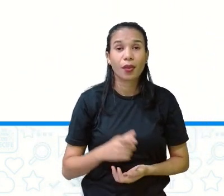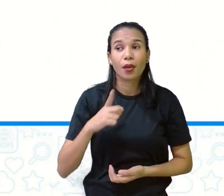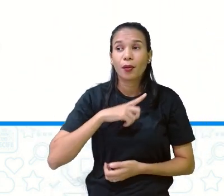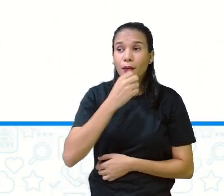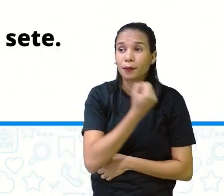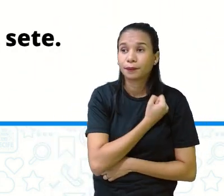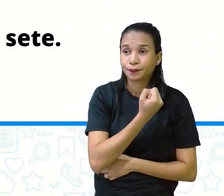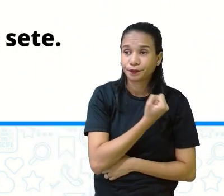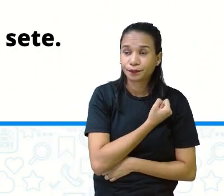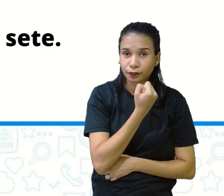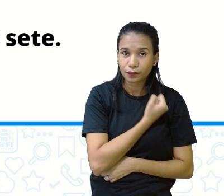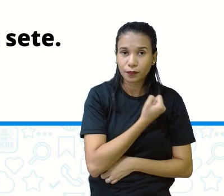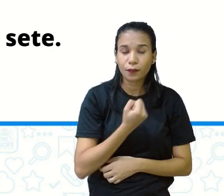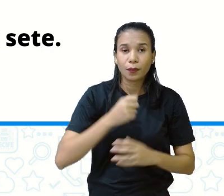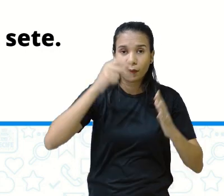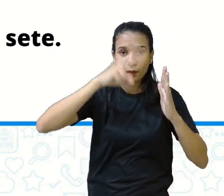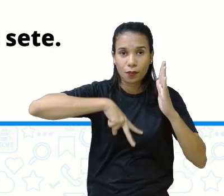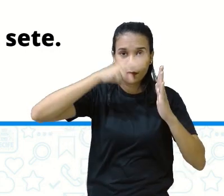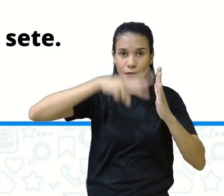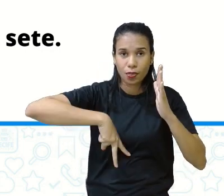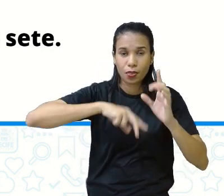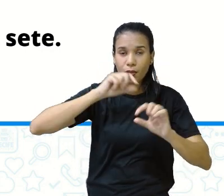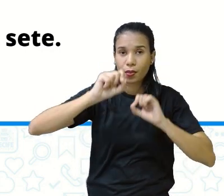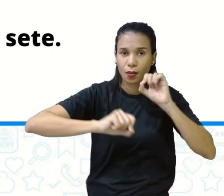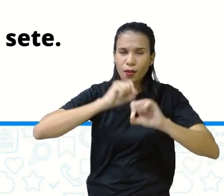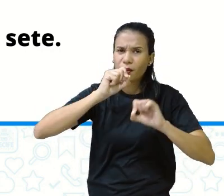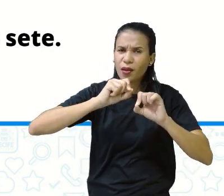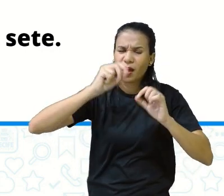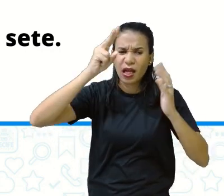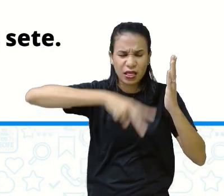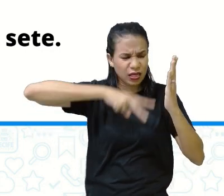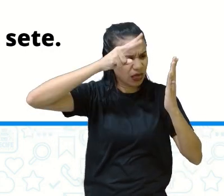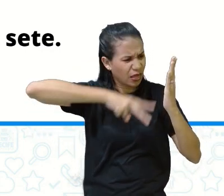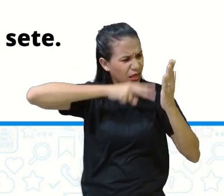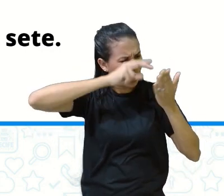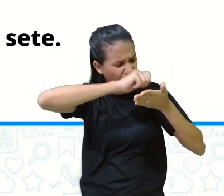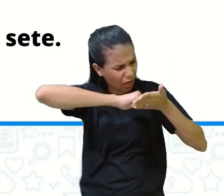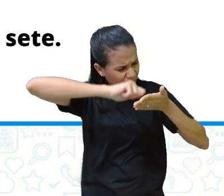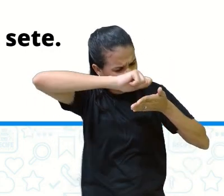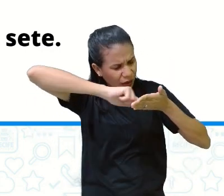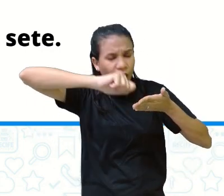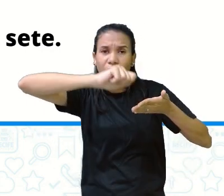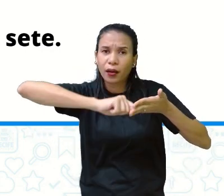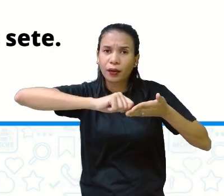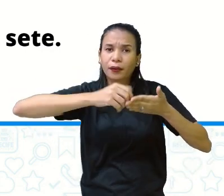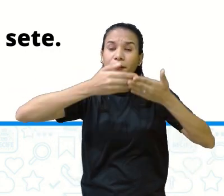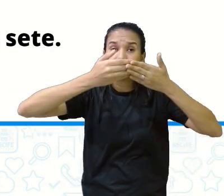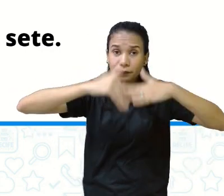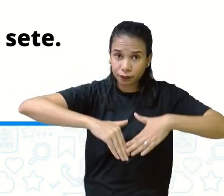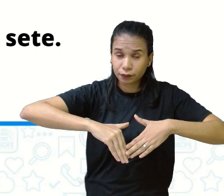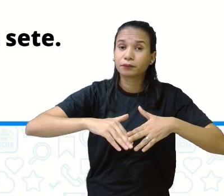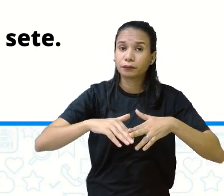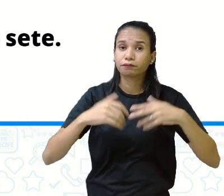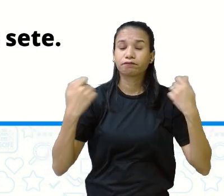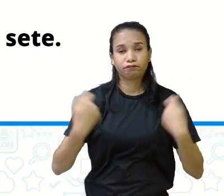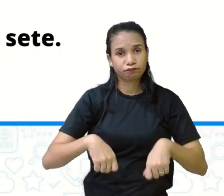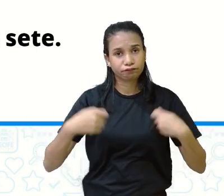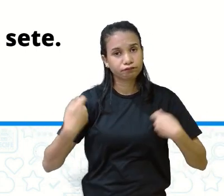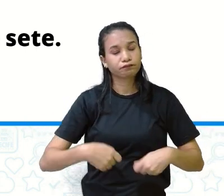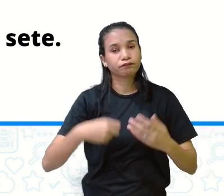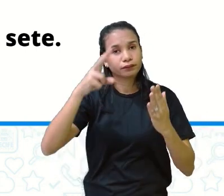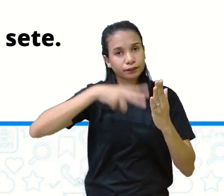número a gente vai ler assim. Professora, ler por extenso, nas provas externas, vocês vão